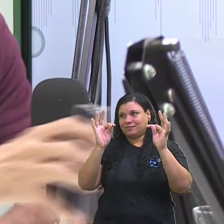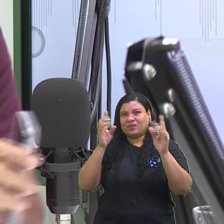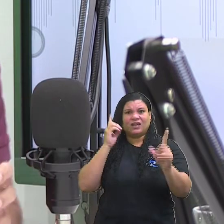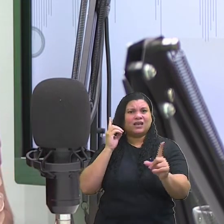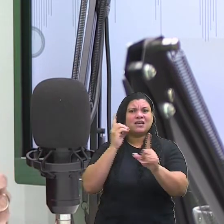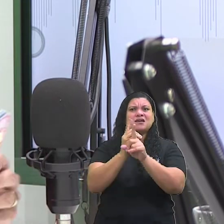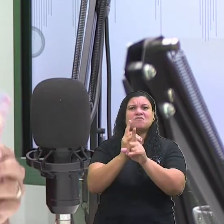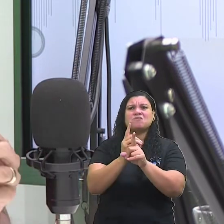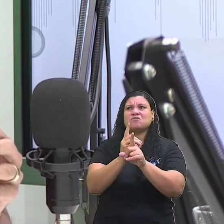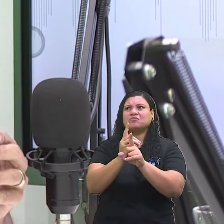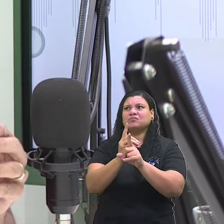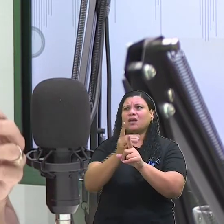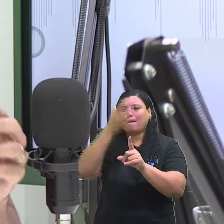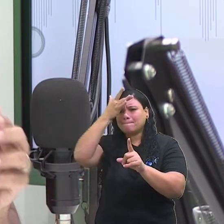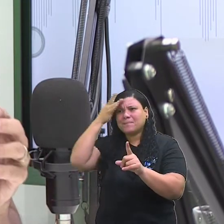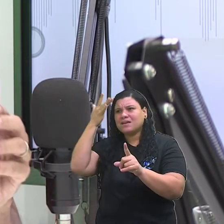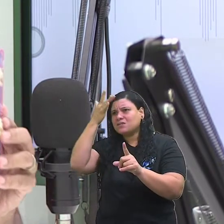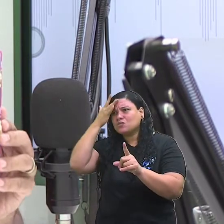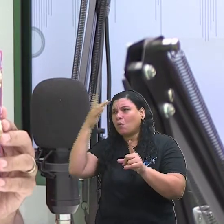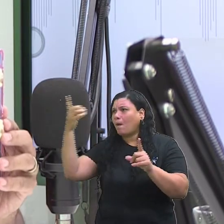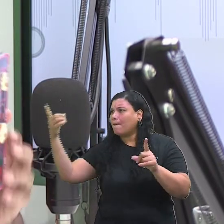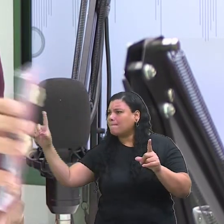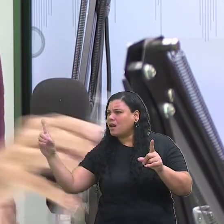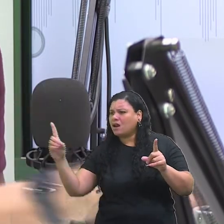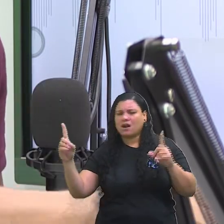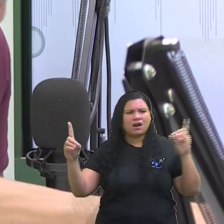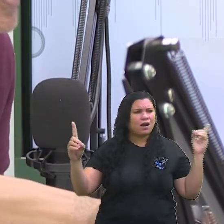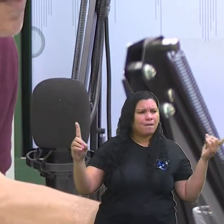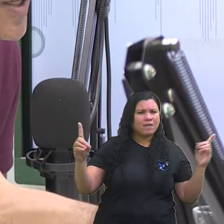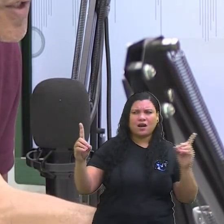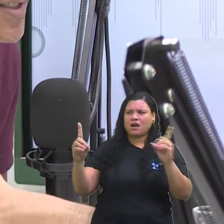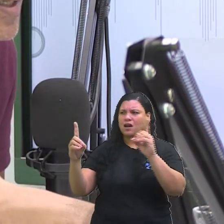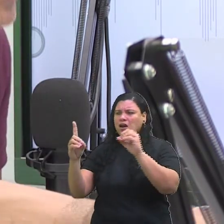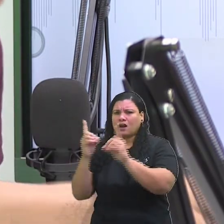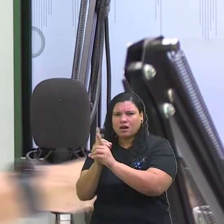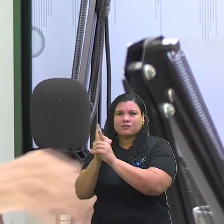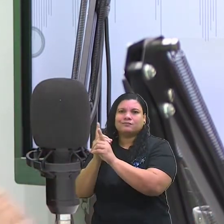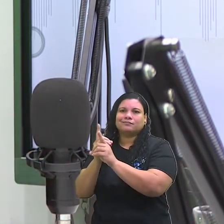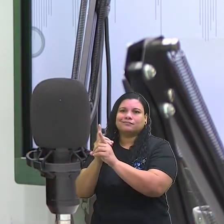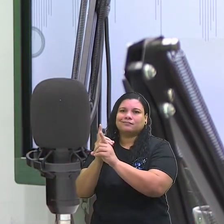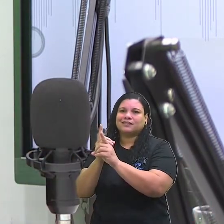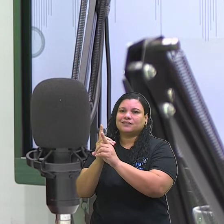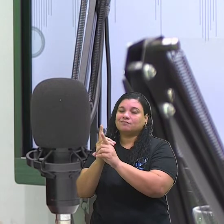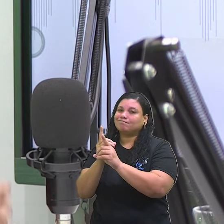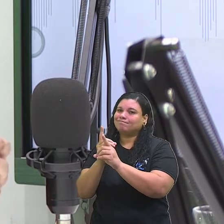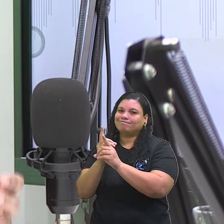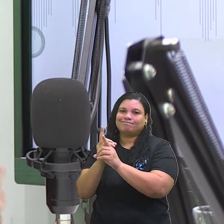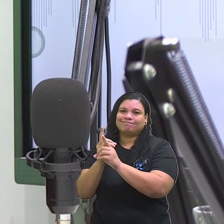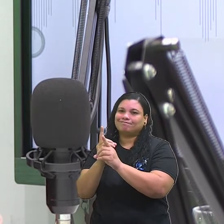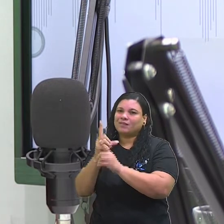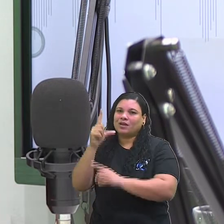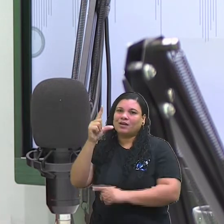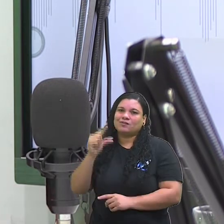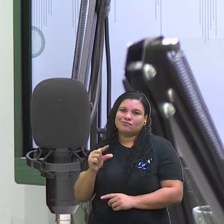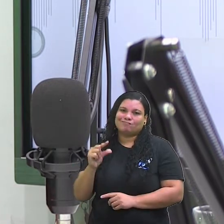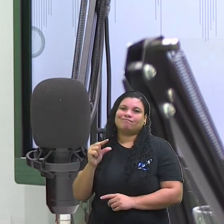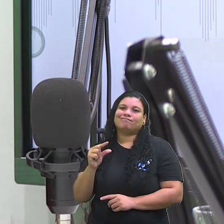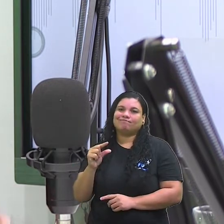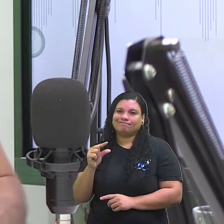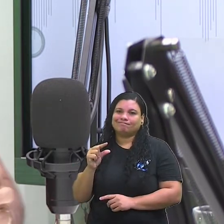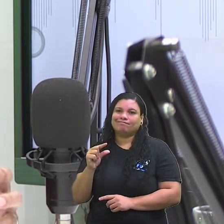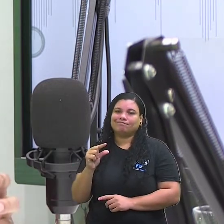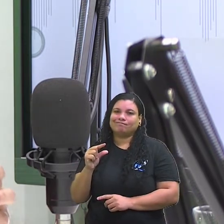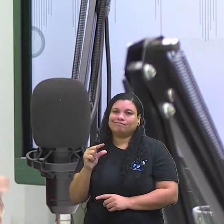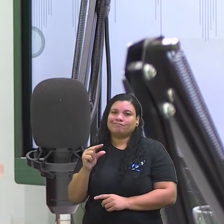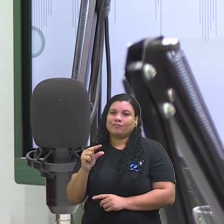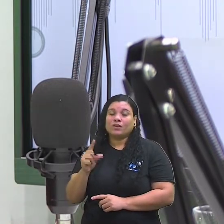mais perto de máquinas como esta daqui e cada vez mais distante de pessoas. Isso não pode acontecer.